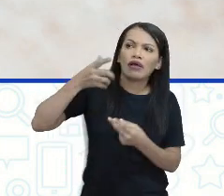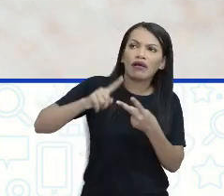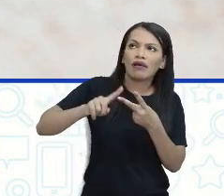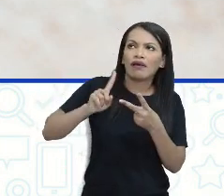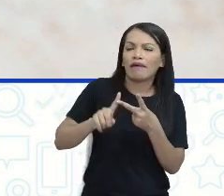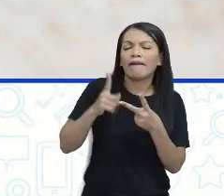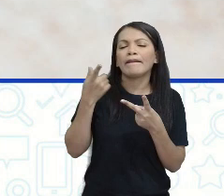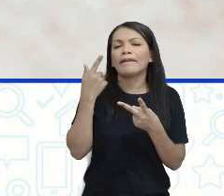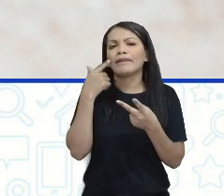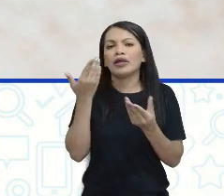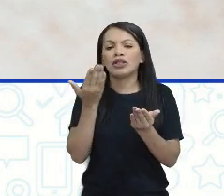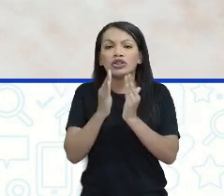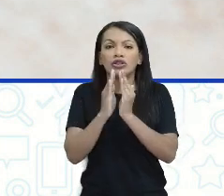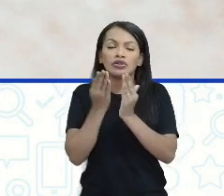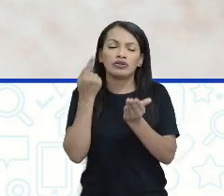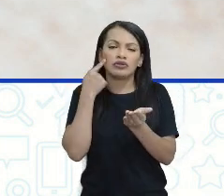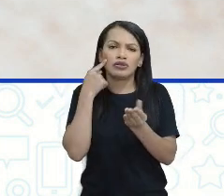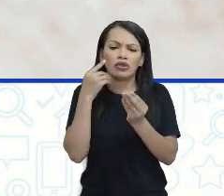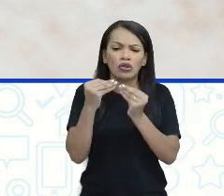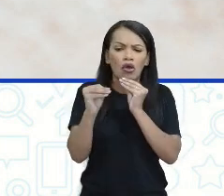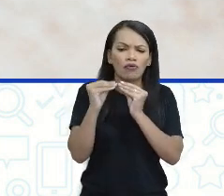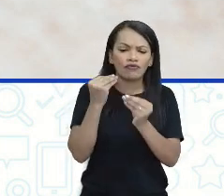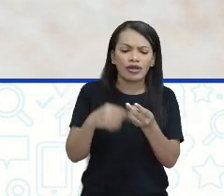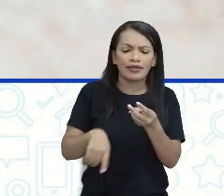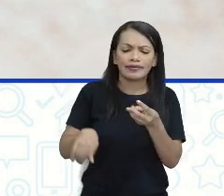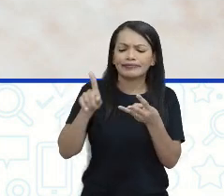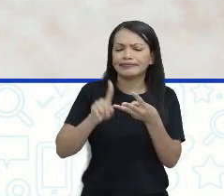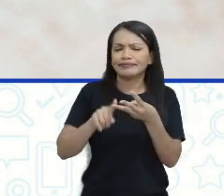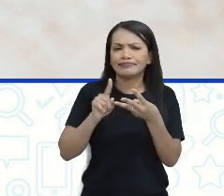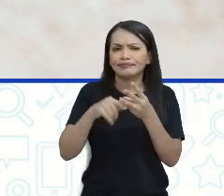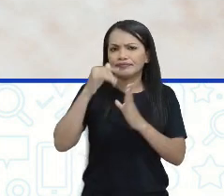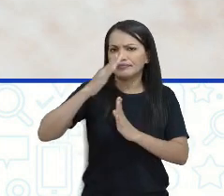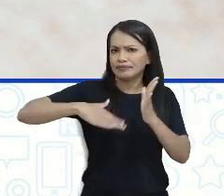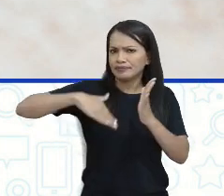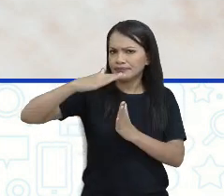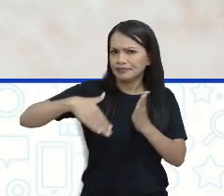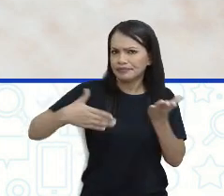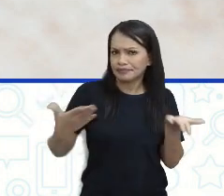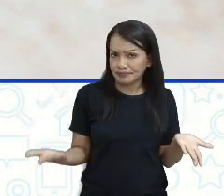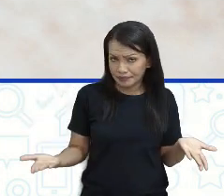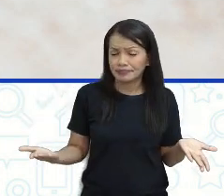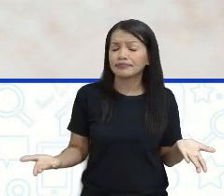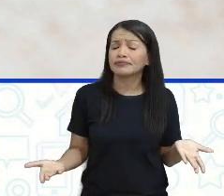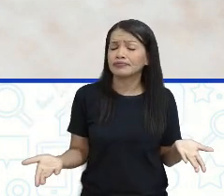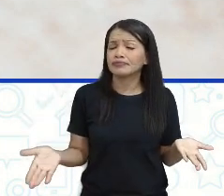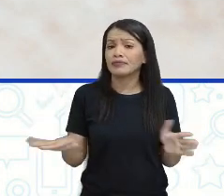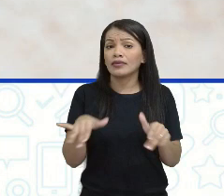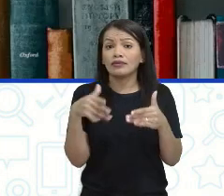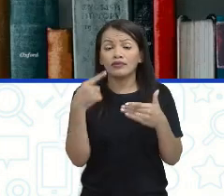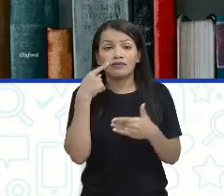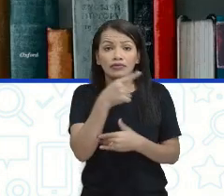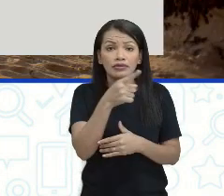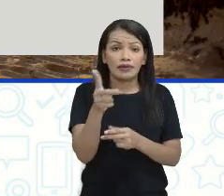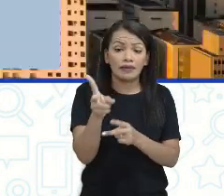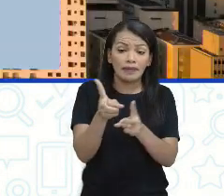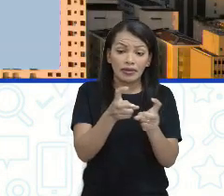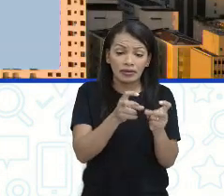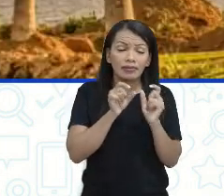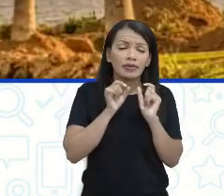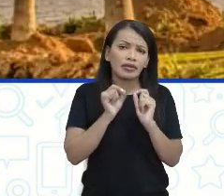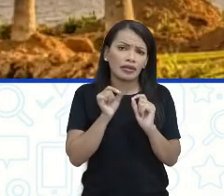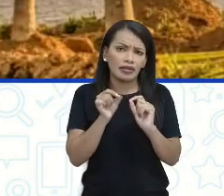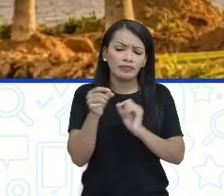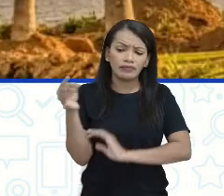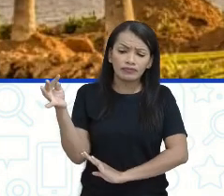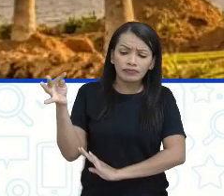novela. Toda vez que uma obra fizer alusão a outra, ocorre a intertextualidade. Então percebamos que, sendo